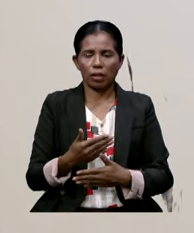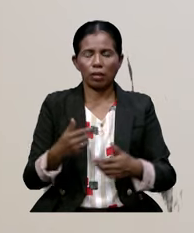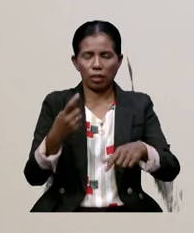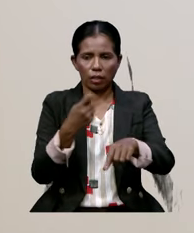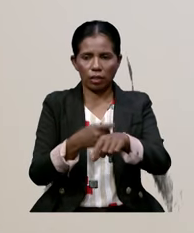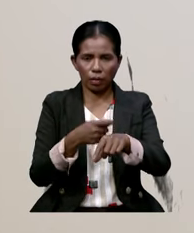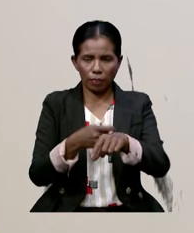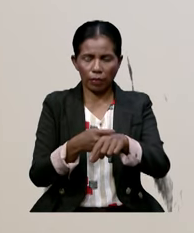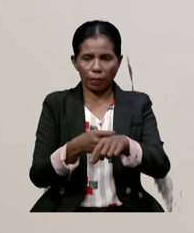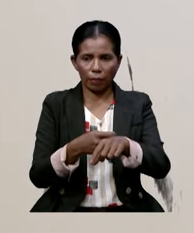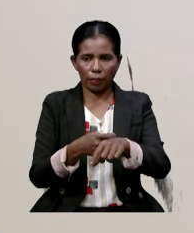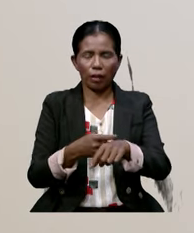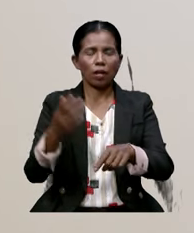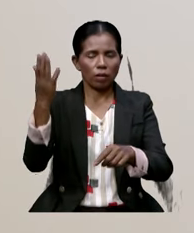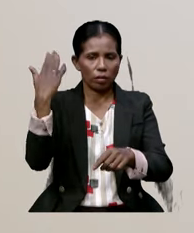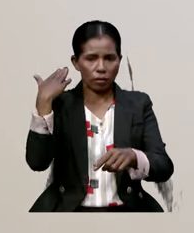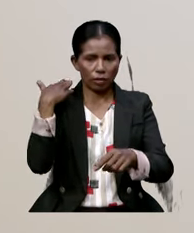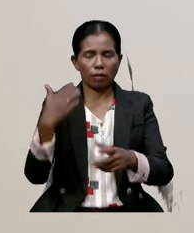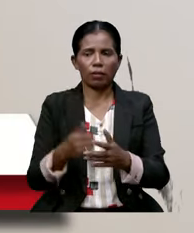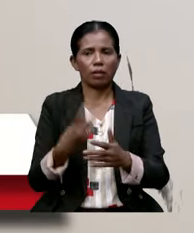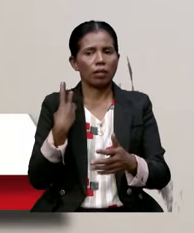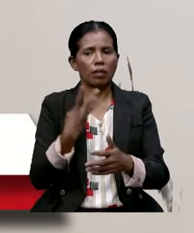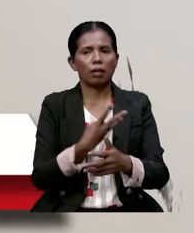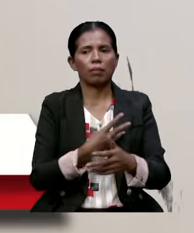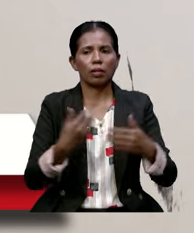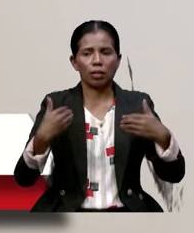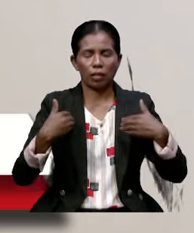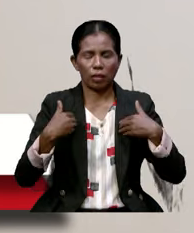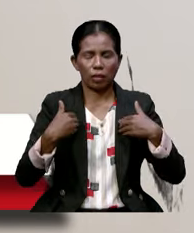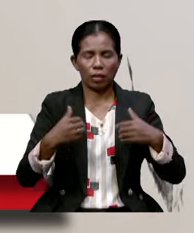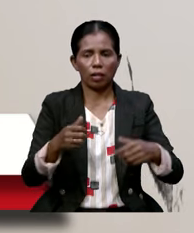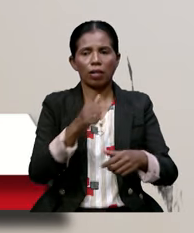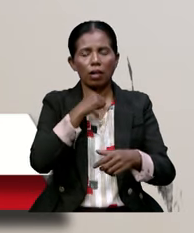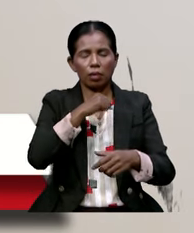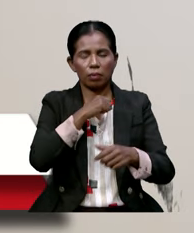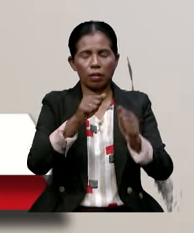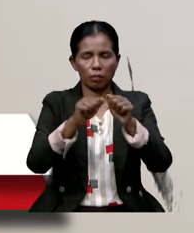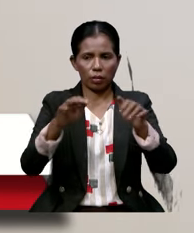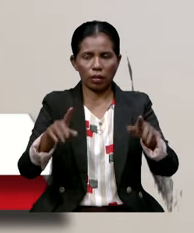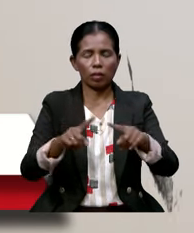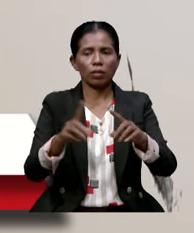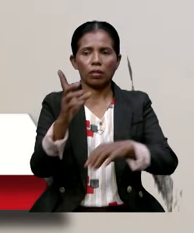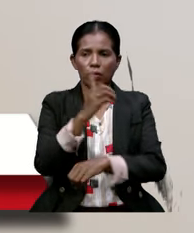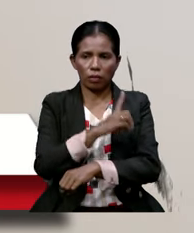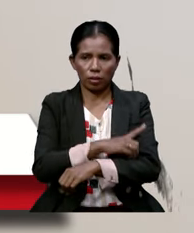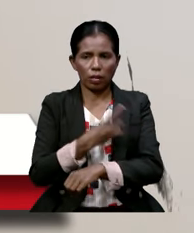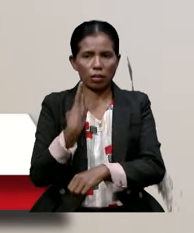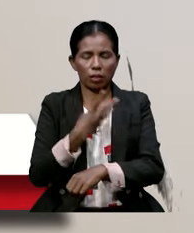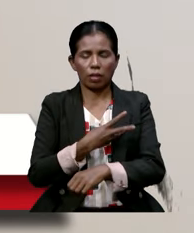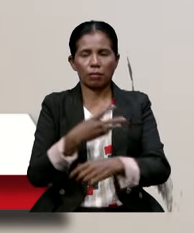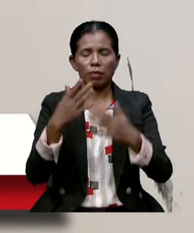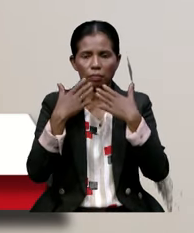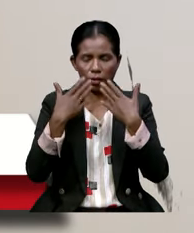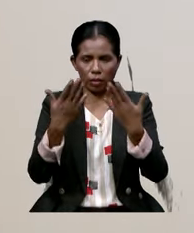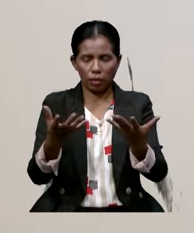tempo hirak liuba Ami Hadid, amo administrador, vai ver o Hindoro, ami agradece a